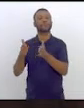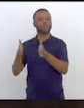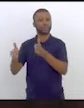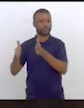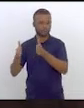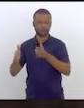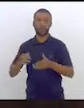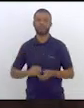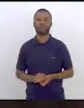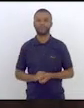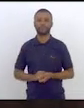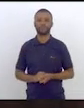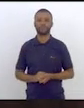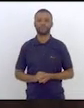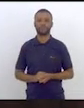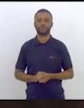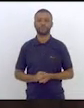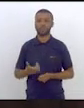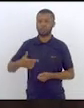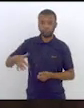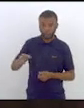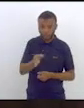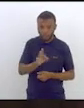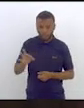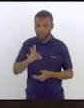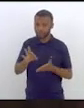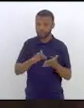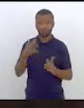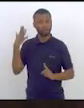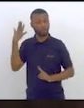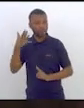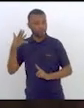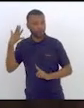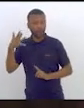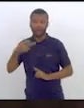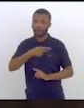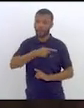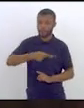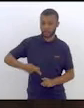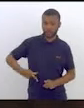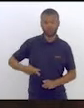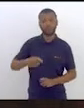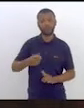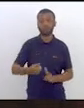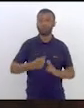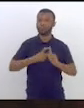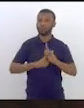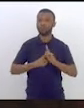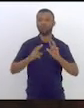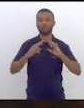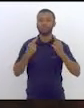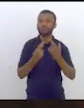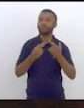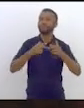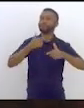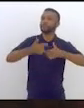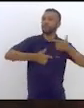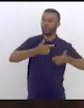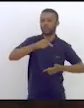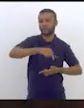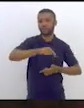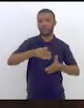Inicial Não havendo oradores escritos a presidência suspende os trabalhos dessa sessão